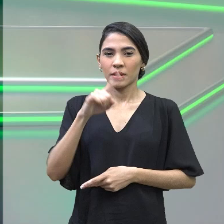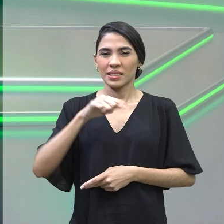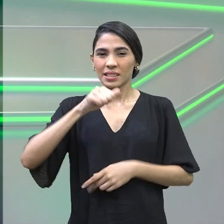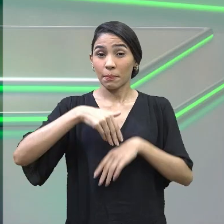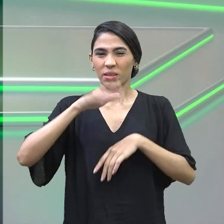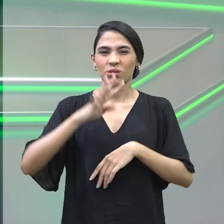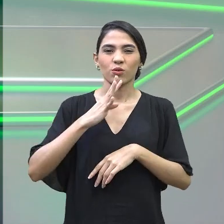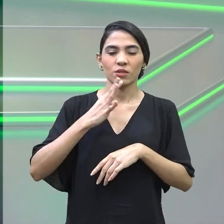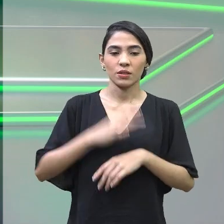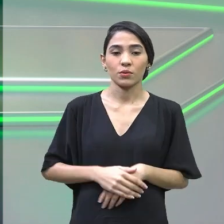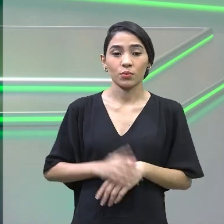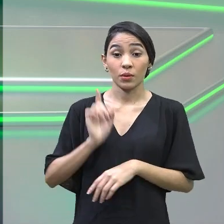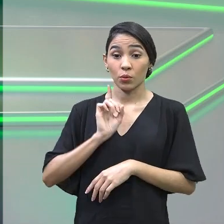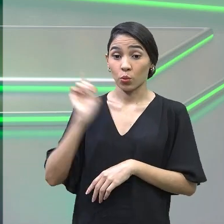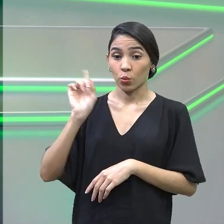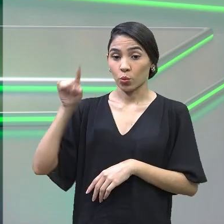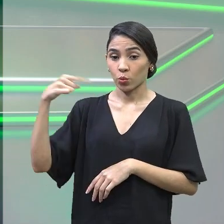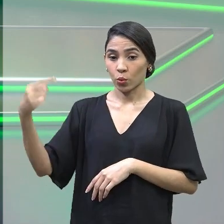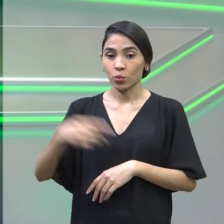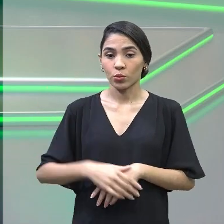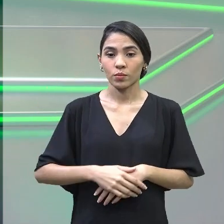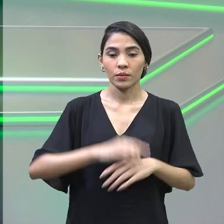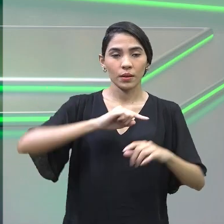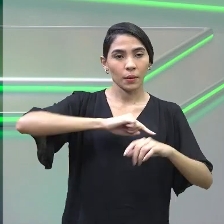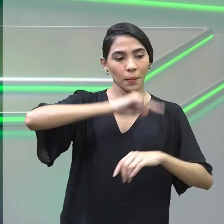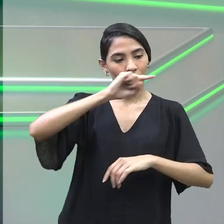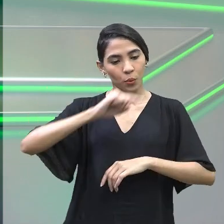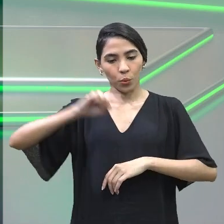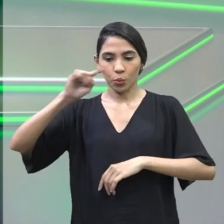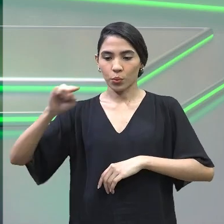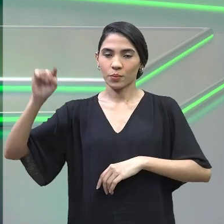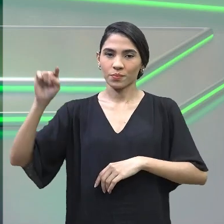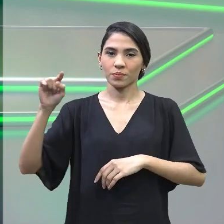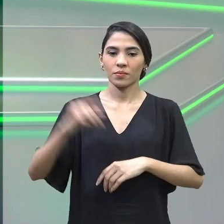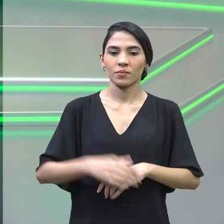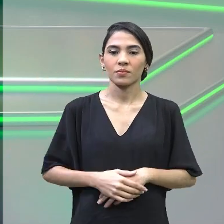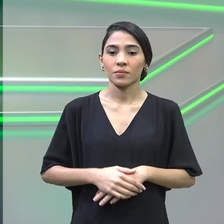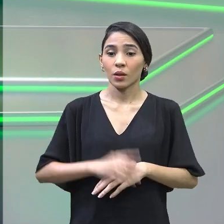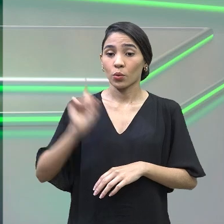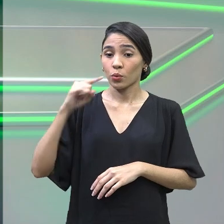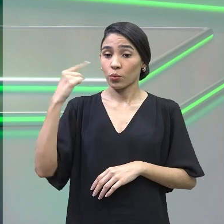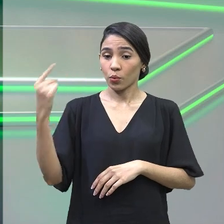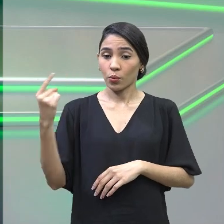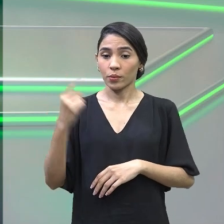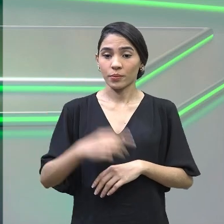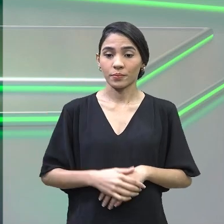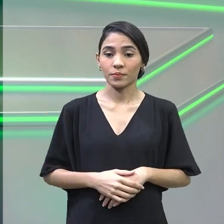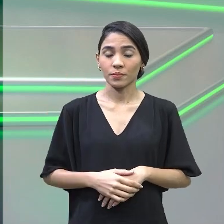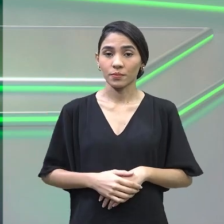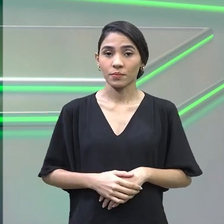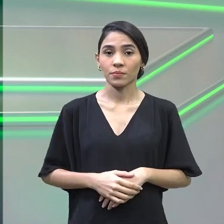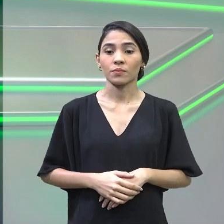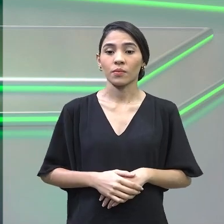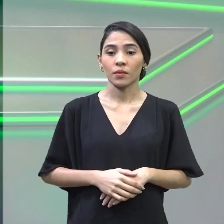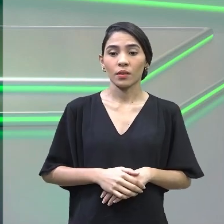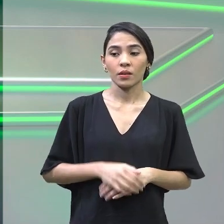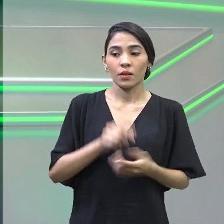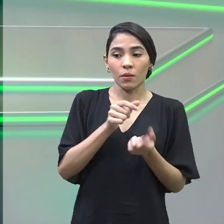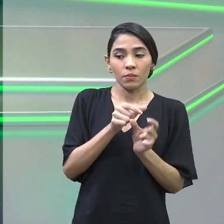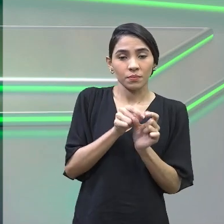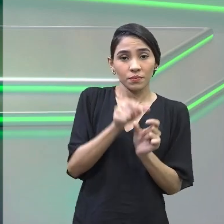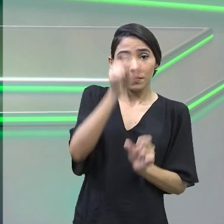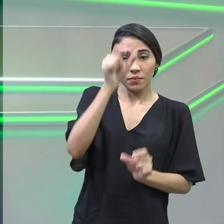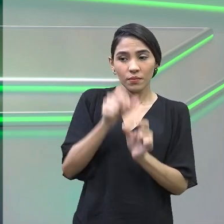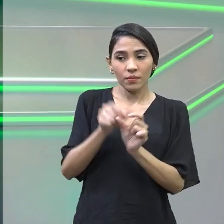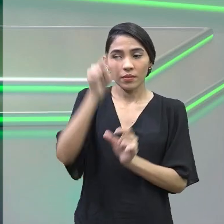aqui, ó, esse aqui, feito a curvinha, de linhas, né? Temos aquele lá na ponta, o gráfico de